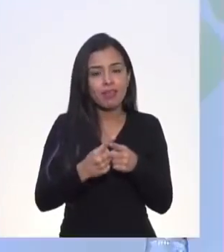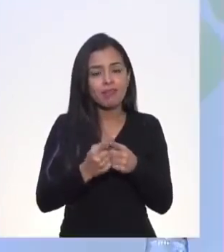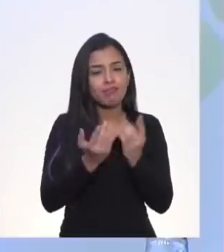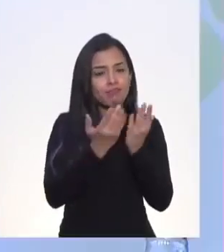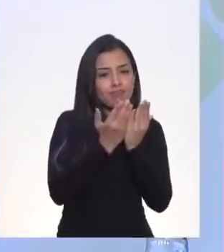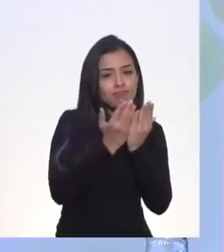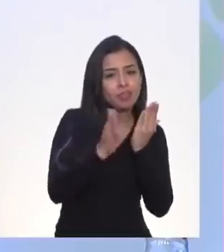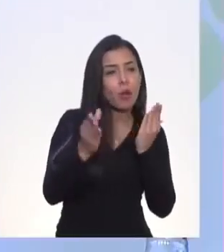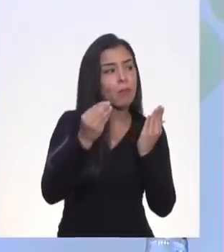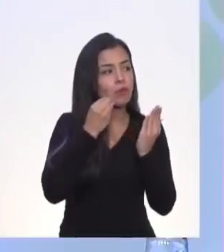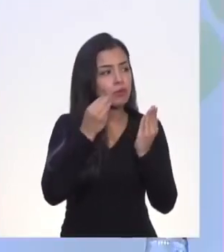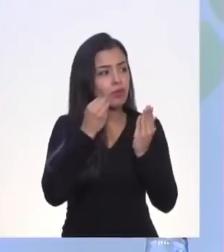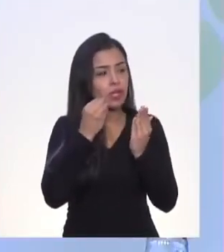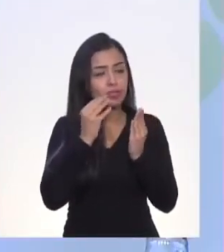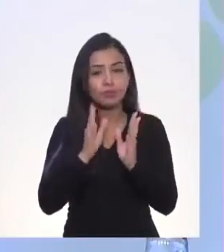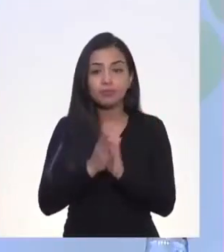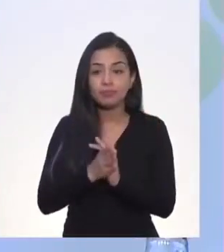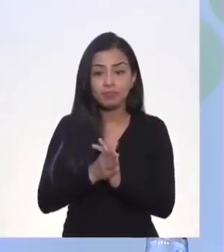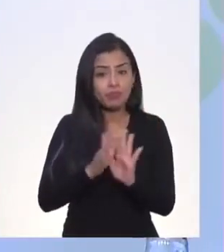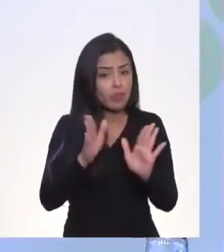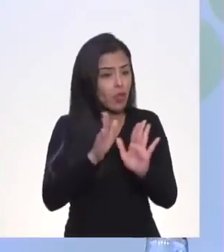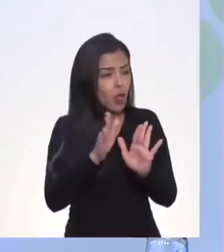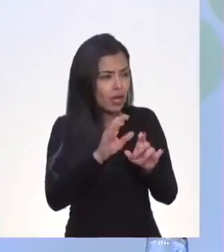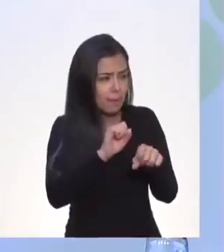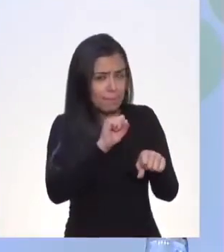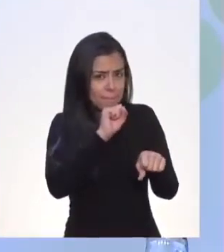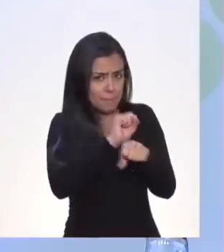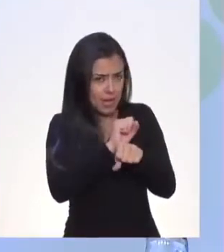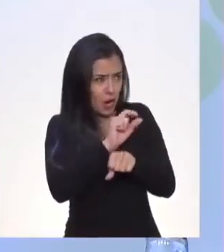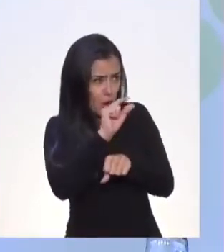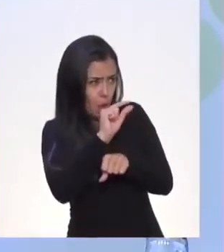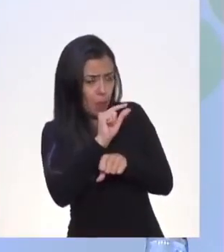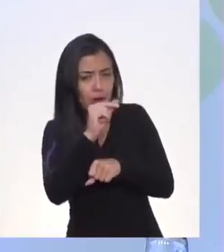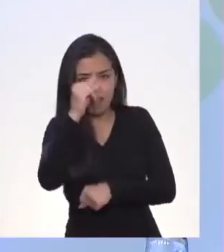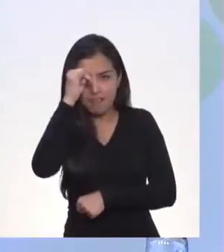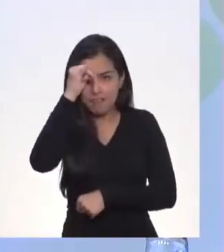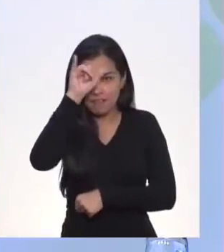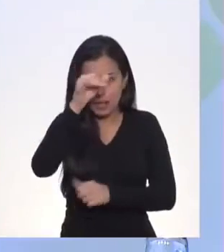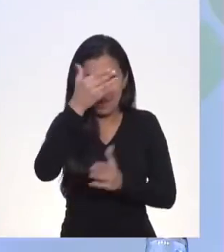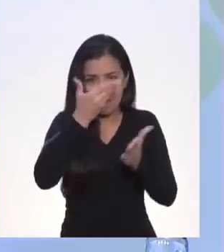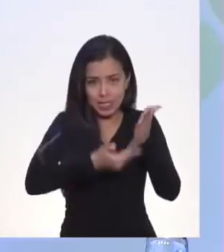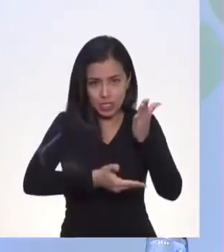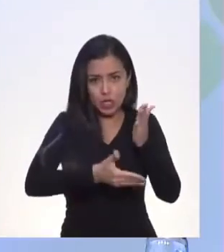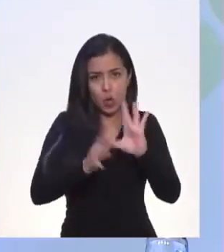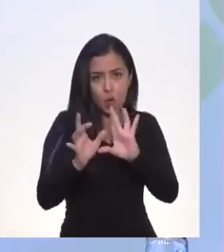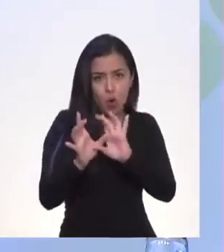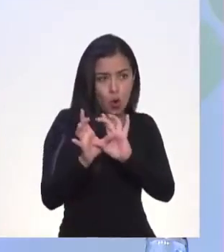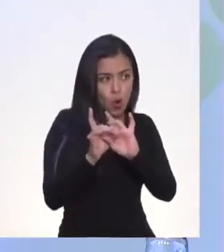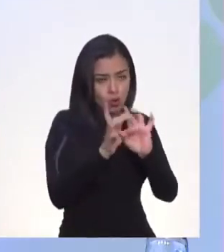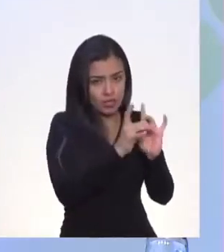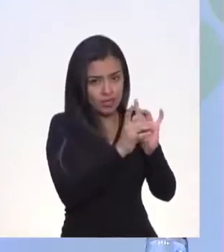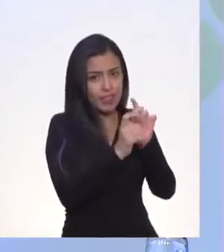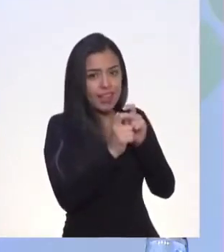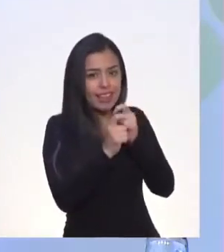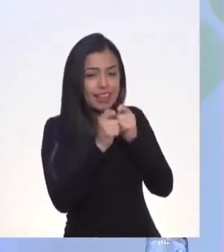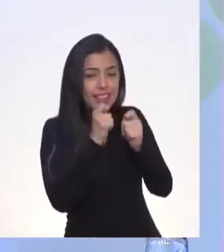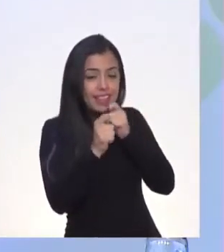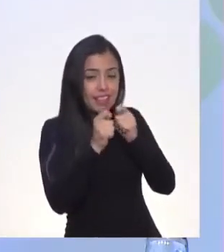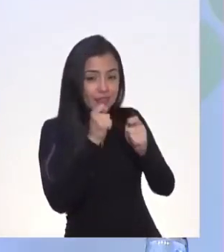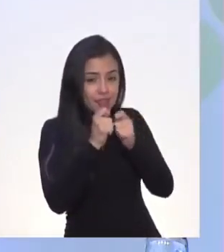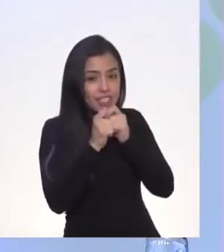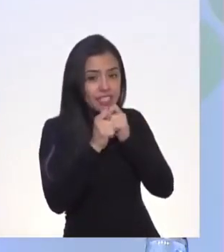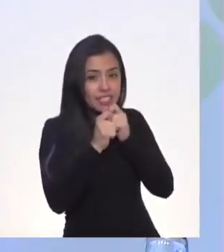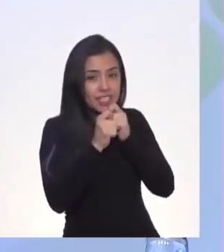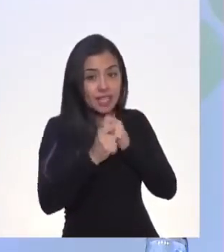professor Mauro, pois agora não. para parar um pouquinho, eu sei, para não perder o contexto aqui de vocês entenderam a entrevista da